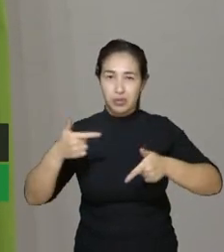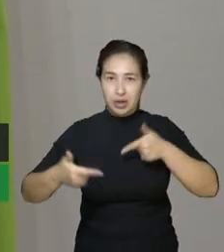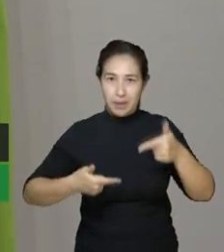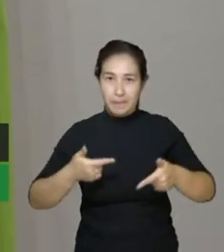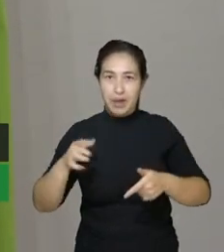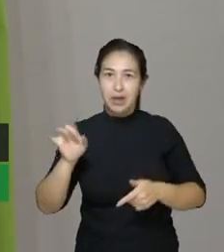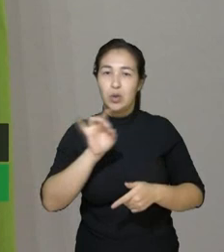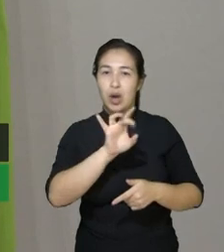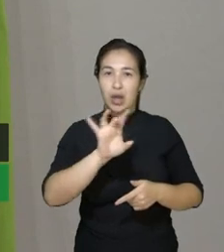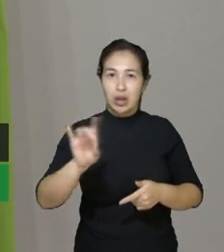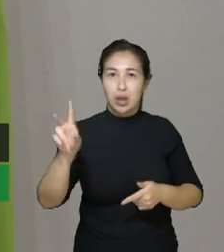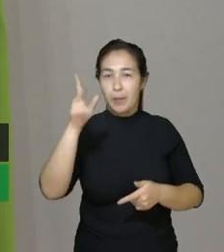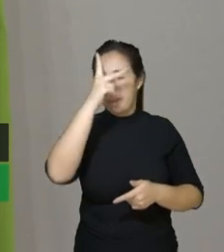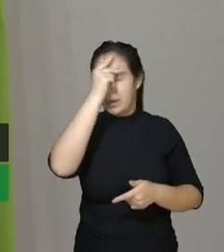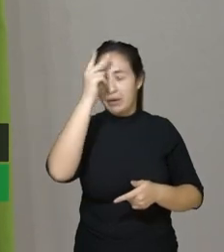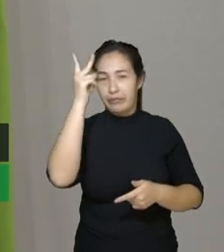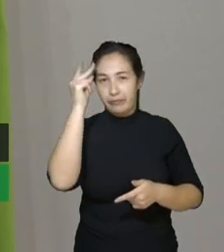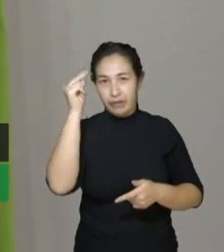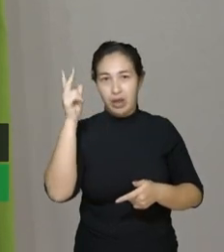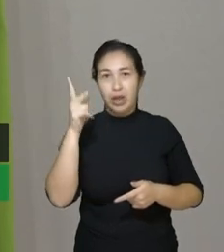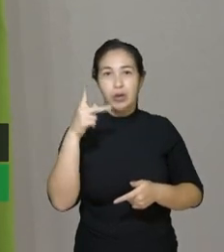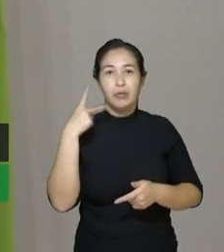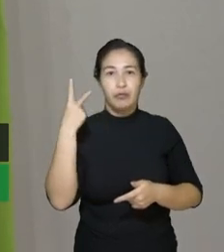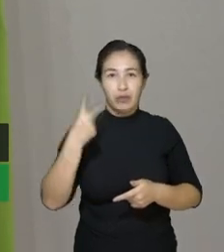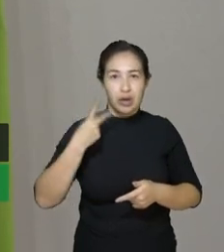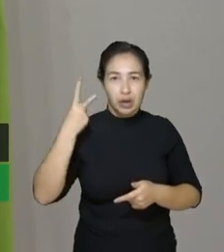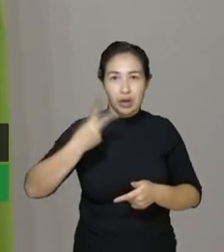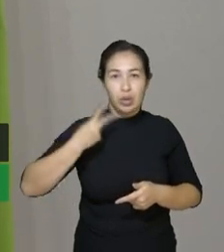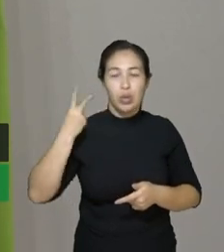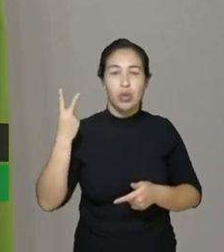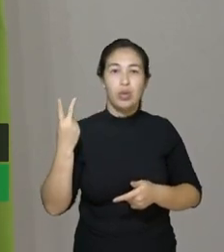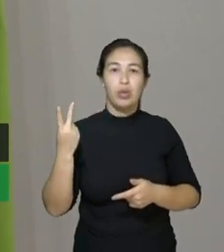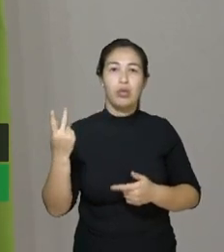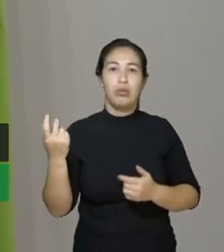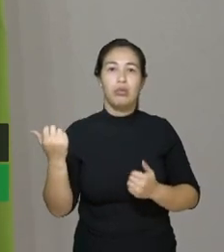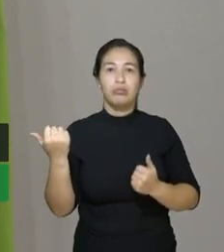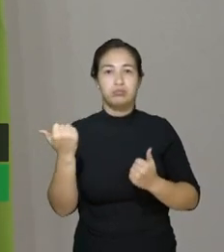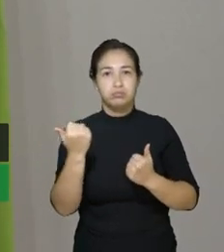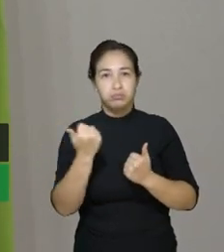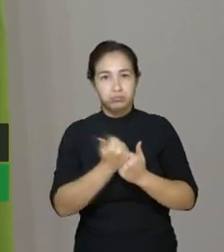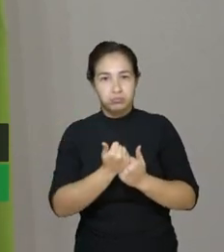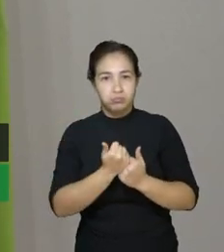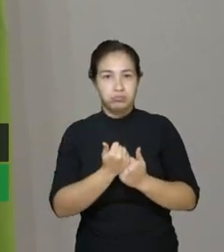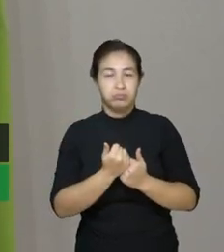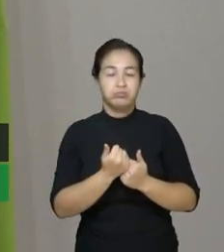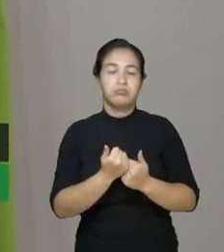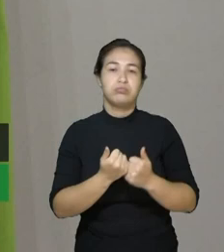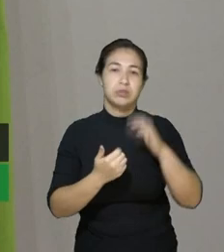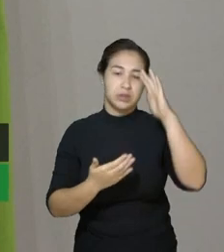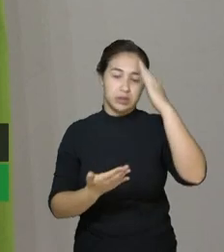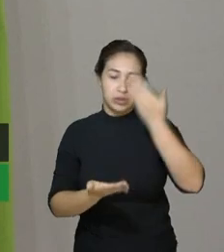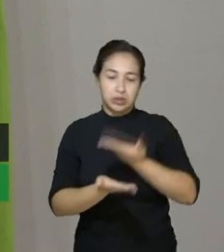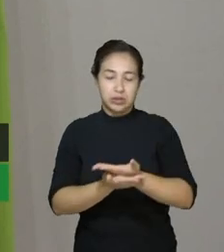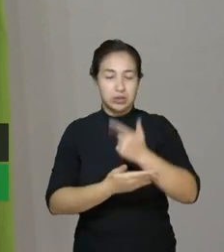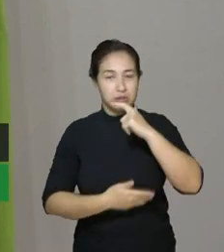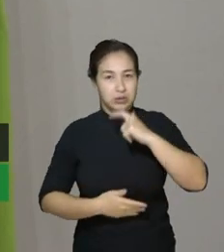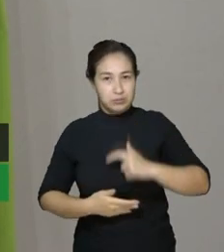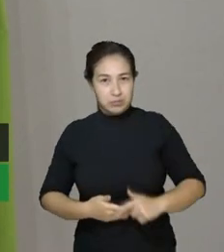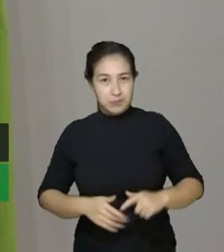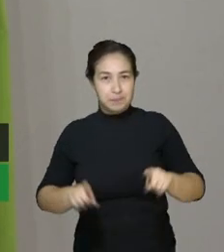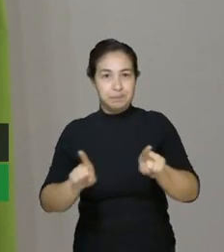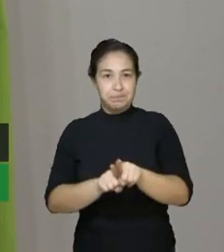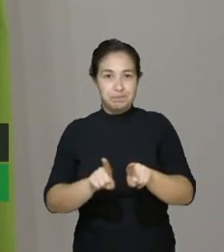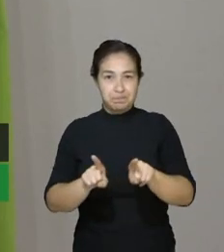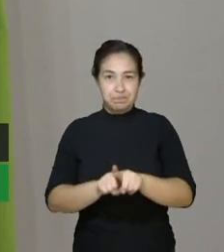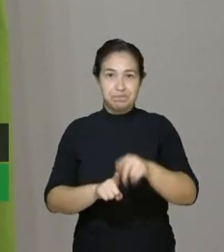os prefeitos, vereadores, a todos os parceiros, apoiadores que acreditaram em mim, a todas as pessoas que acreditaram